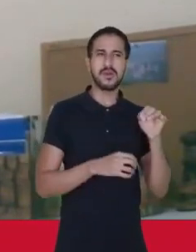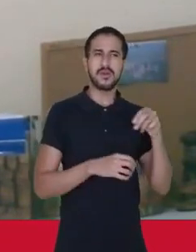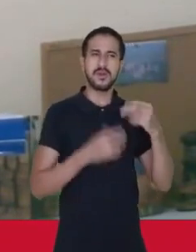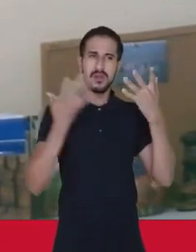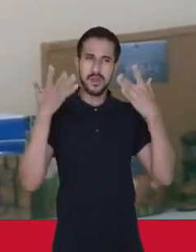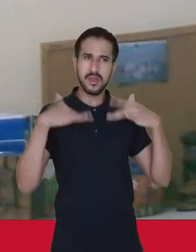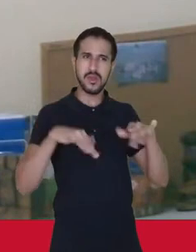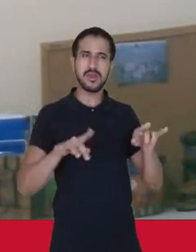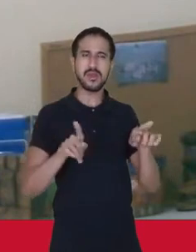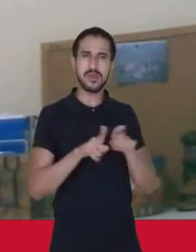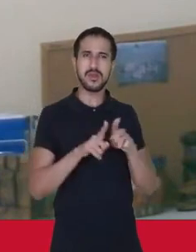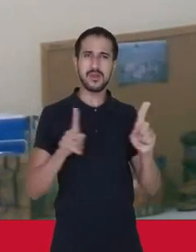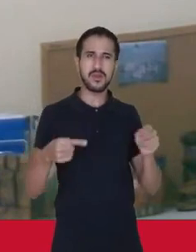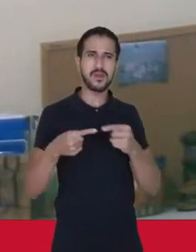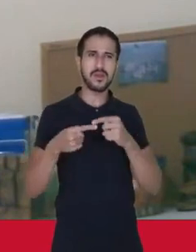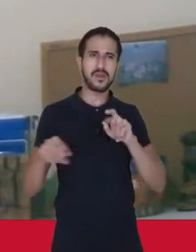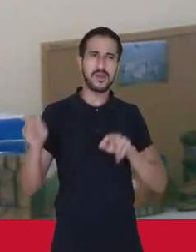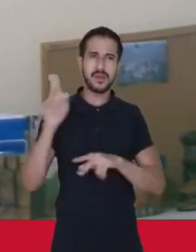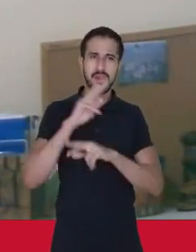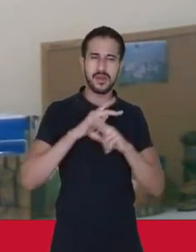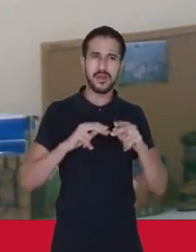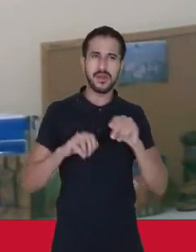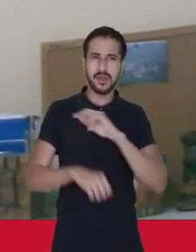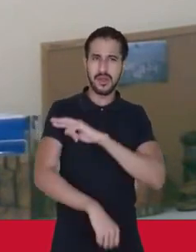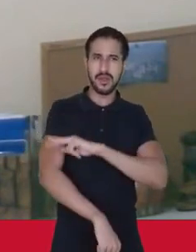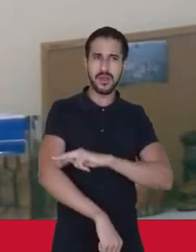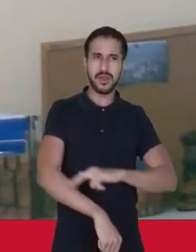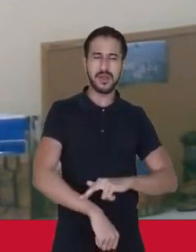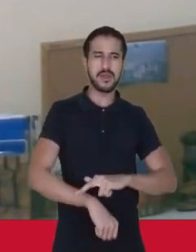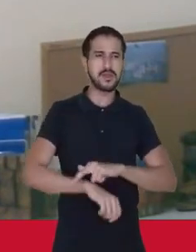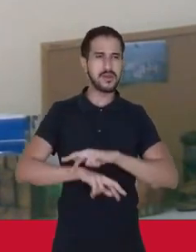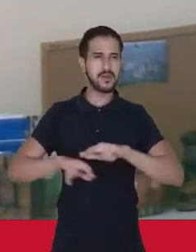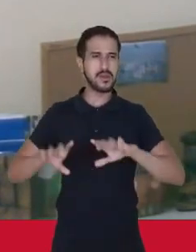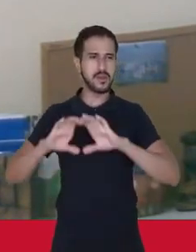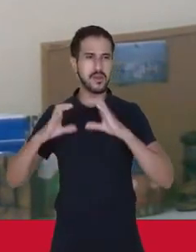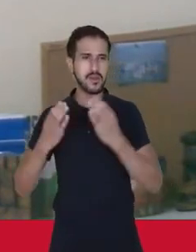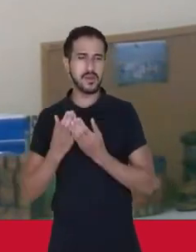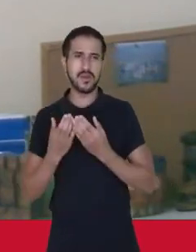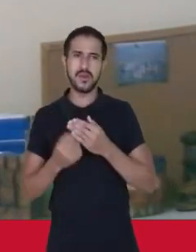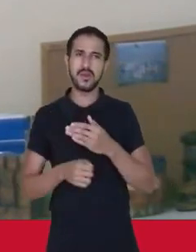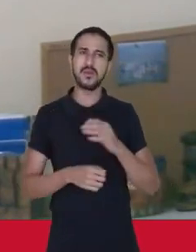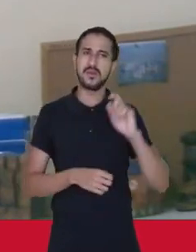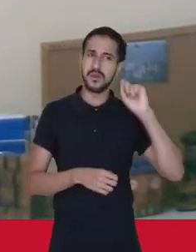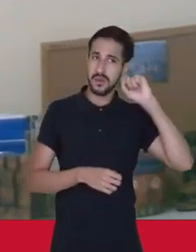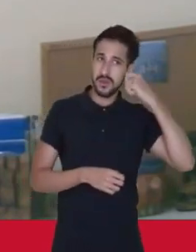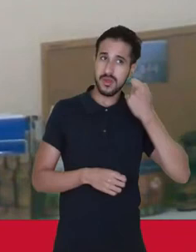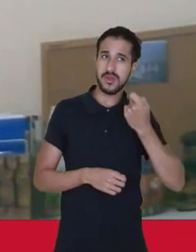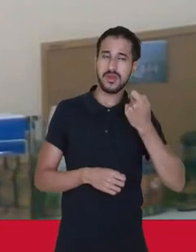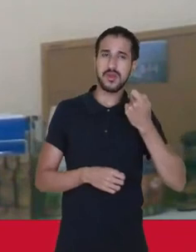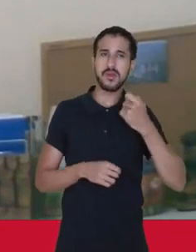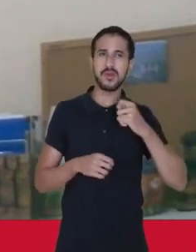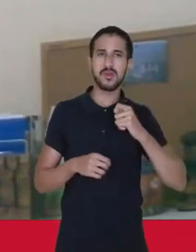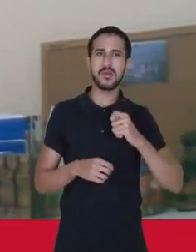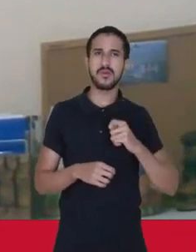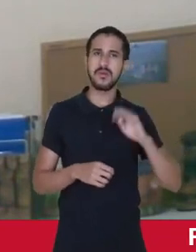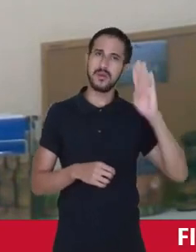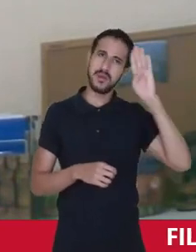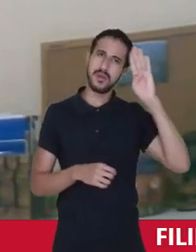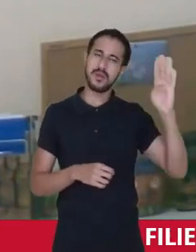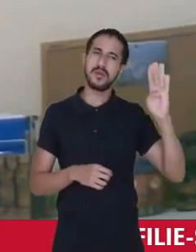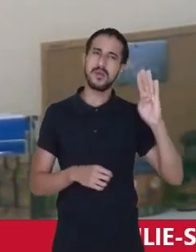passavam também por essa diferenciação racial. Então, comunidades não brancas, comunidades negras,